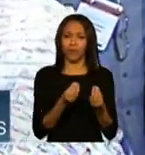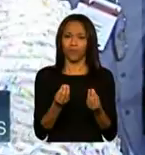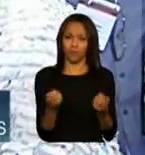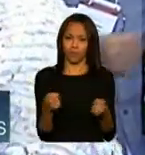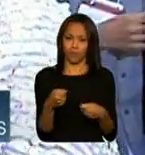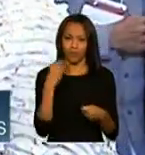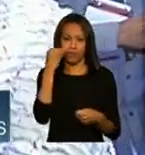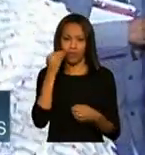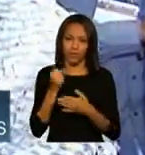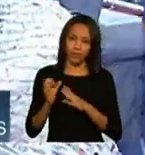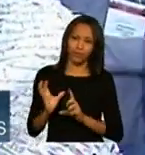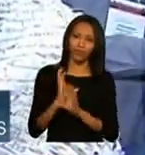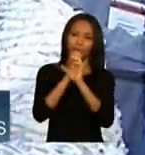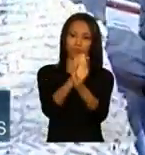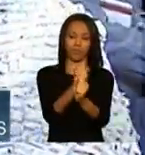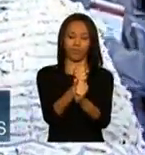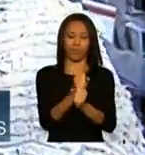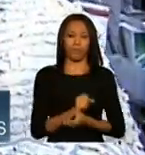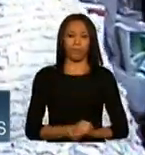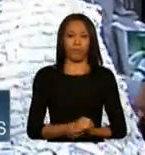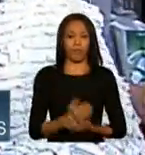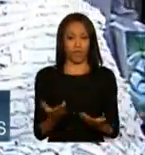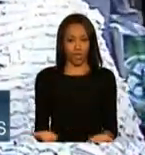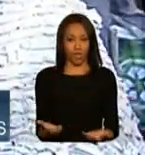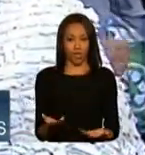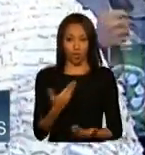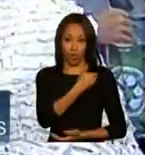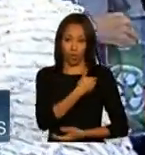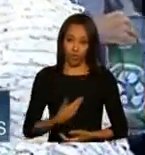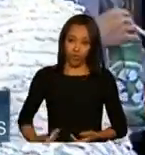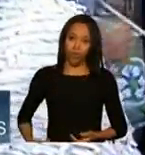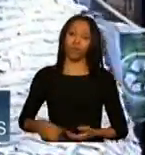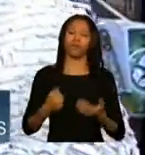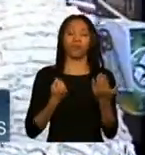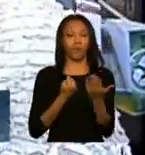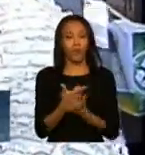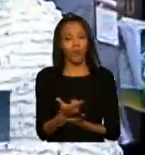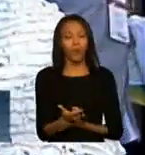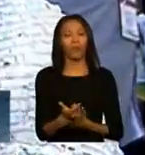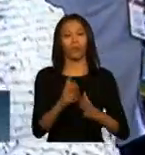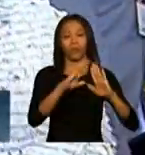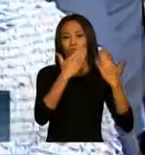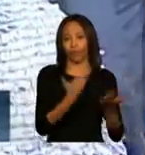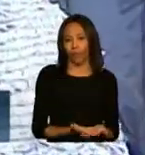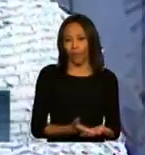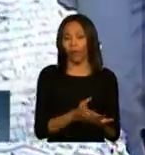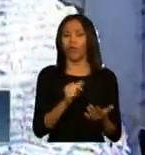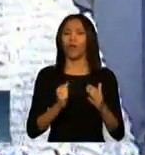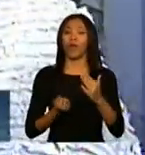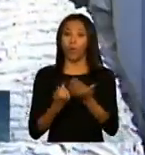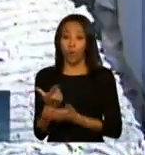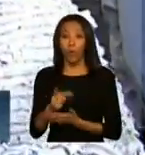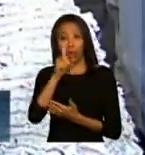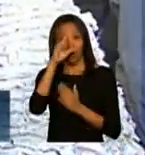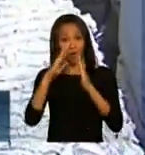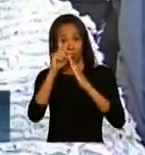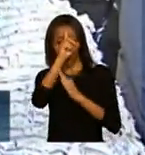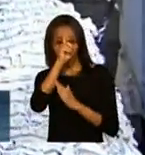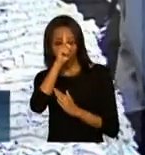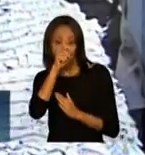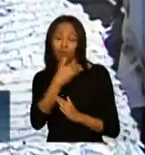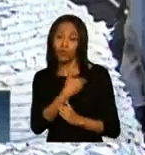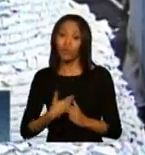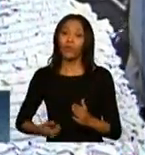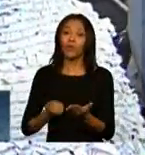acrescentar? Que as compras públicas, o Estado em geral compra para merenda escolar, compra nos seus hospitais, que a compra pública pode